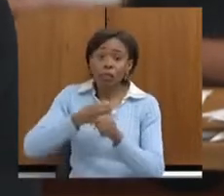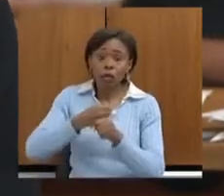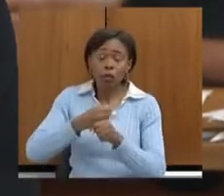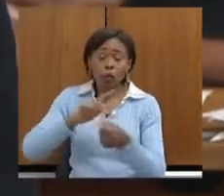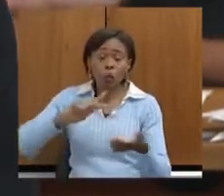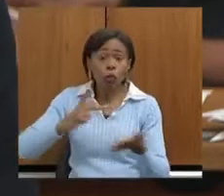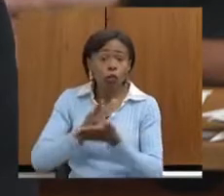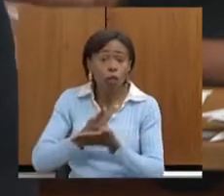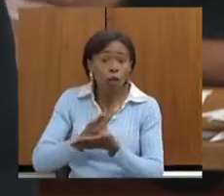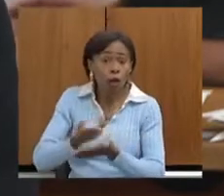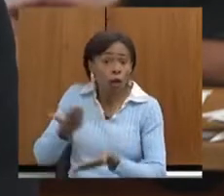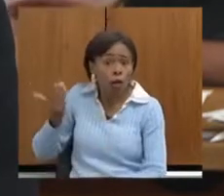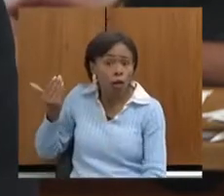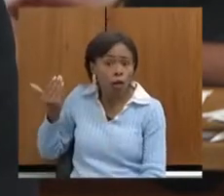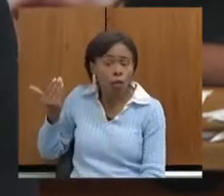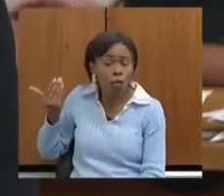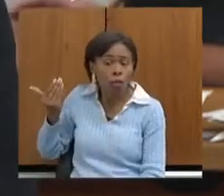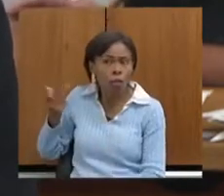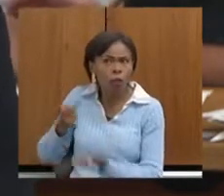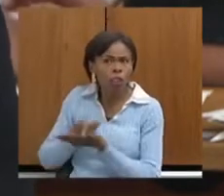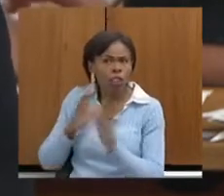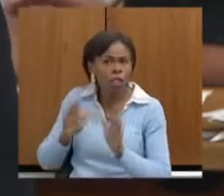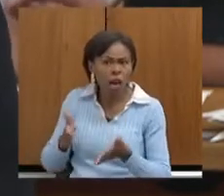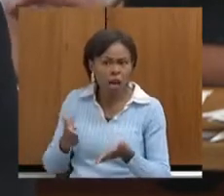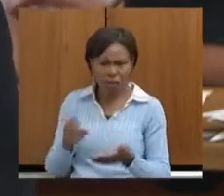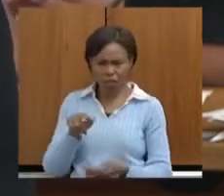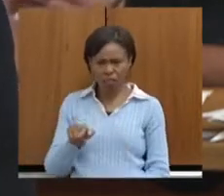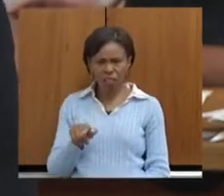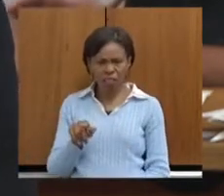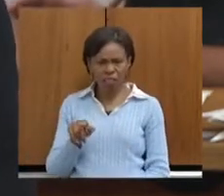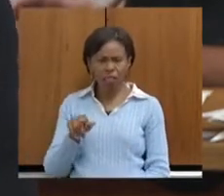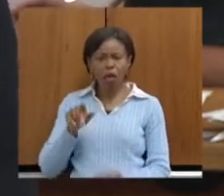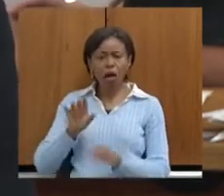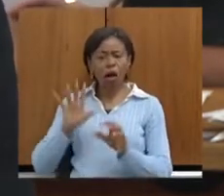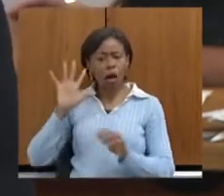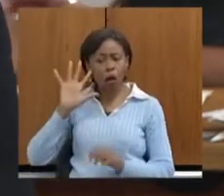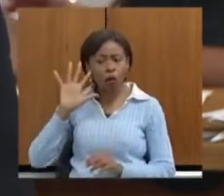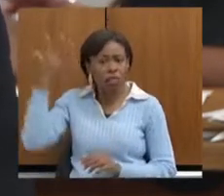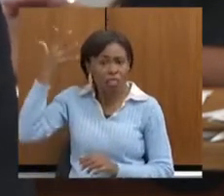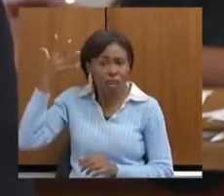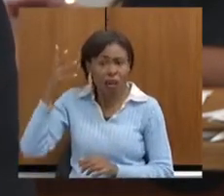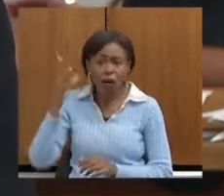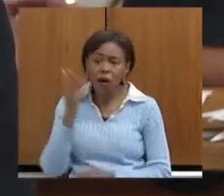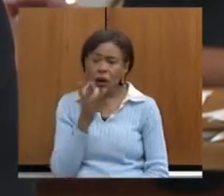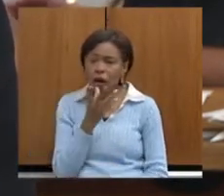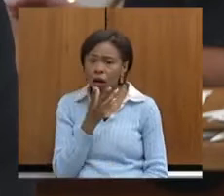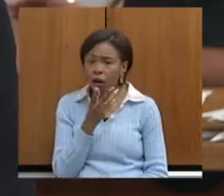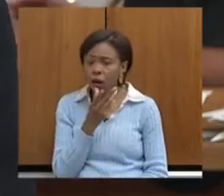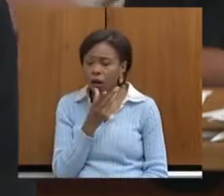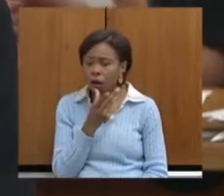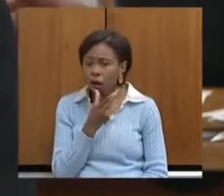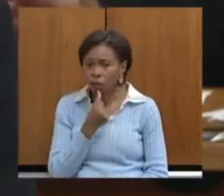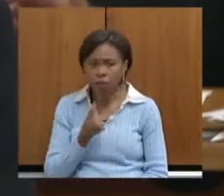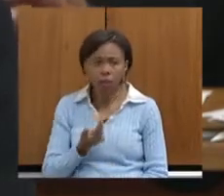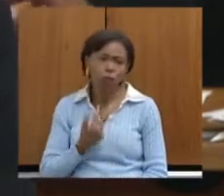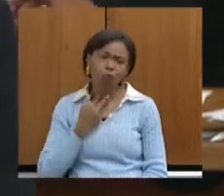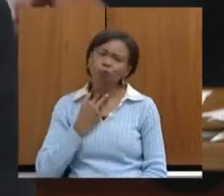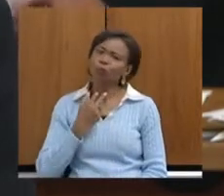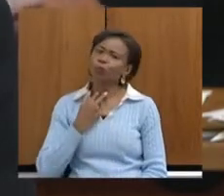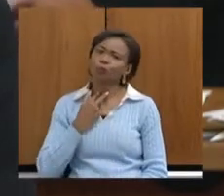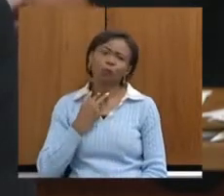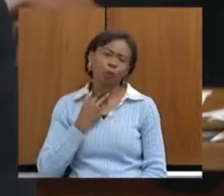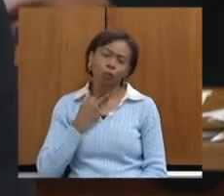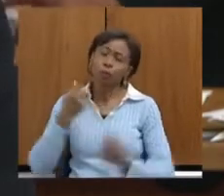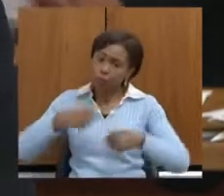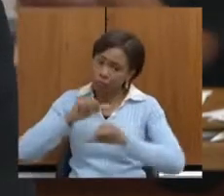que a reparação esteja na sua velocidade não é razoável algo precisa ser feito para mudar essa realidade